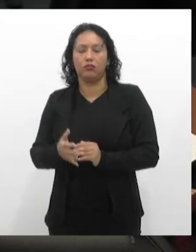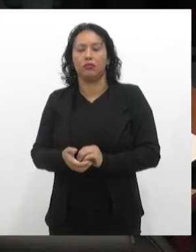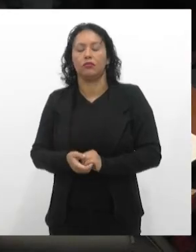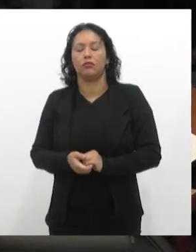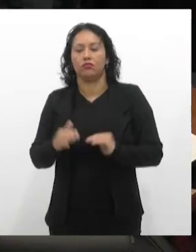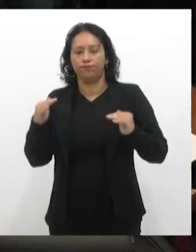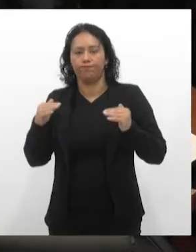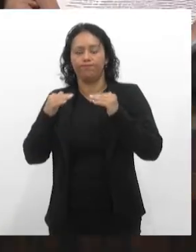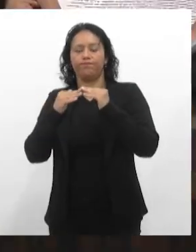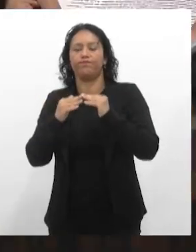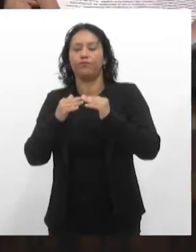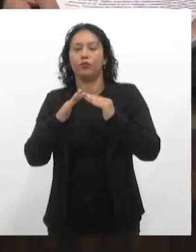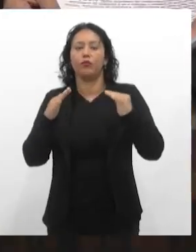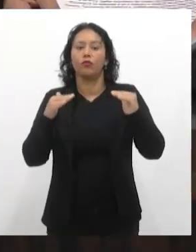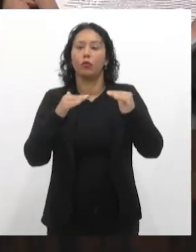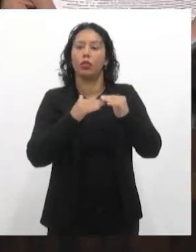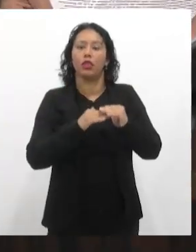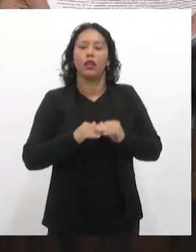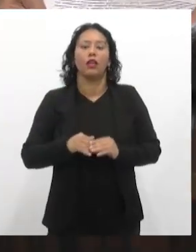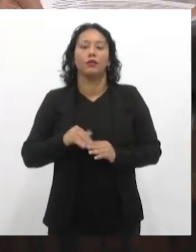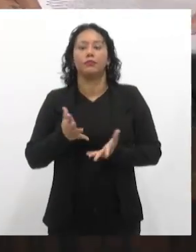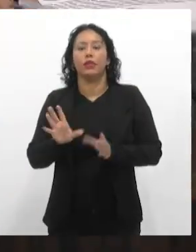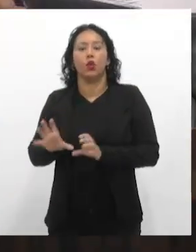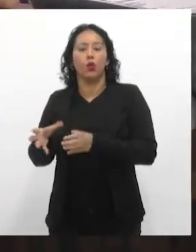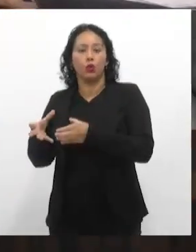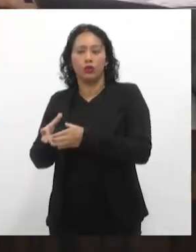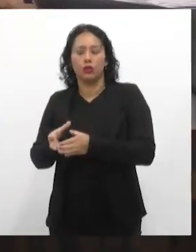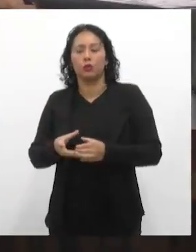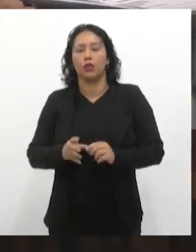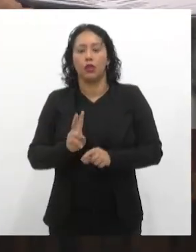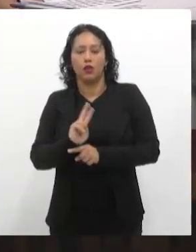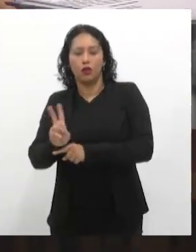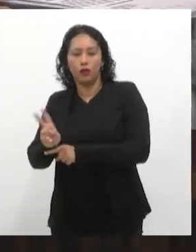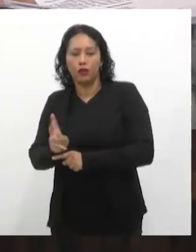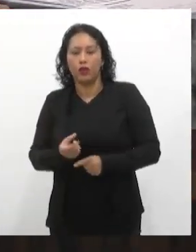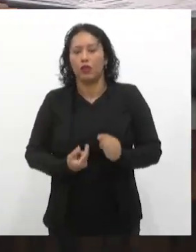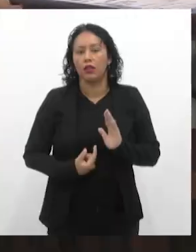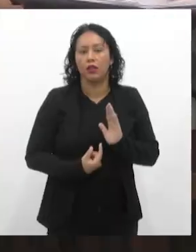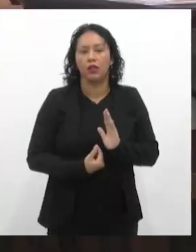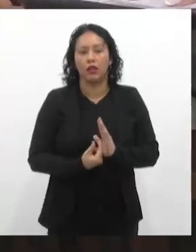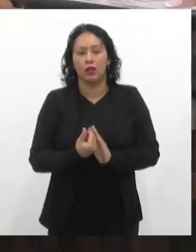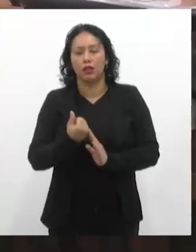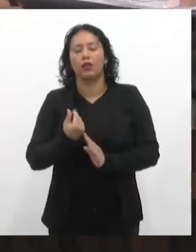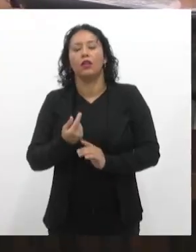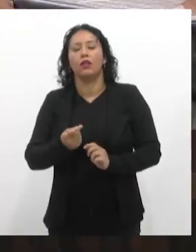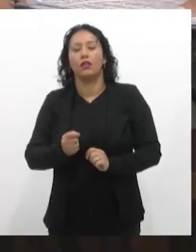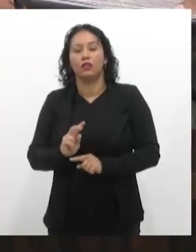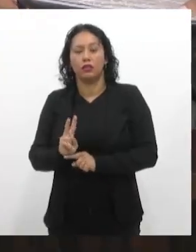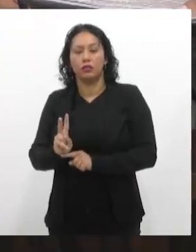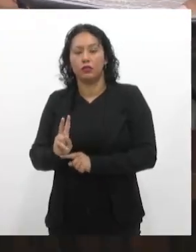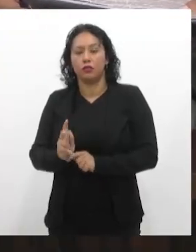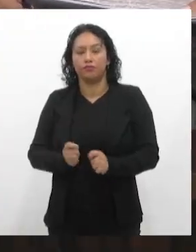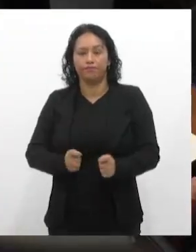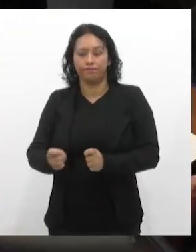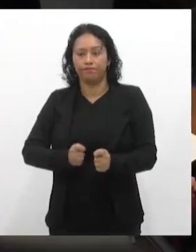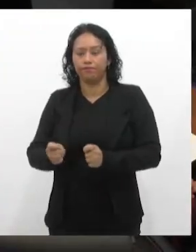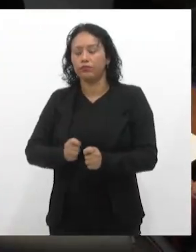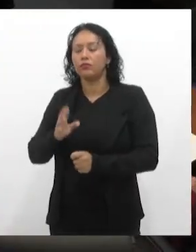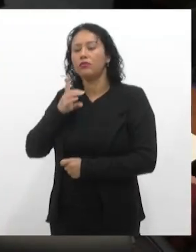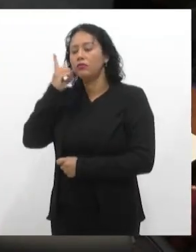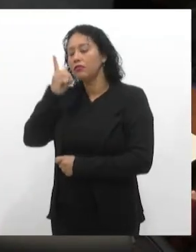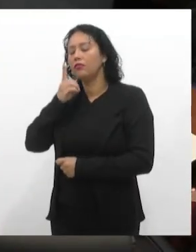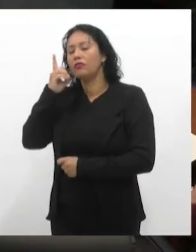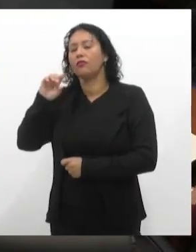Para emitir parecer pela Comissão de Orçamento, Finanças, Fiscalização Financeira e Controle, deputado André Correia. André